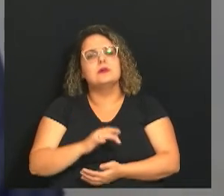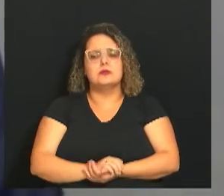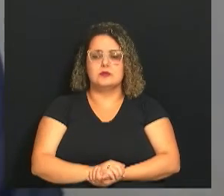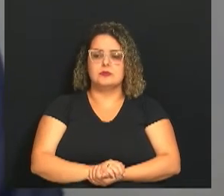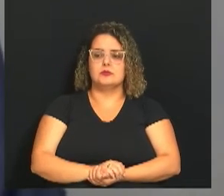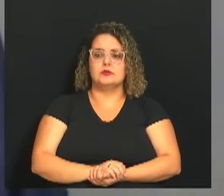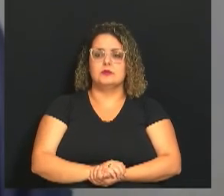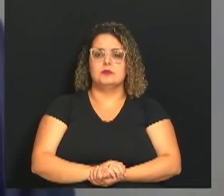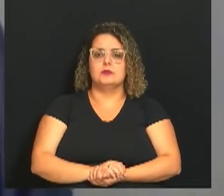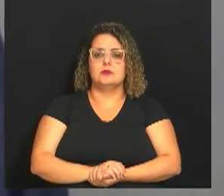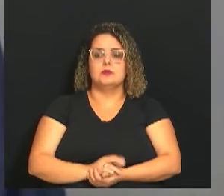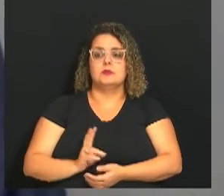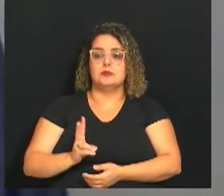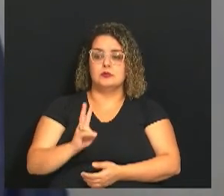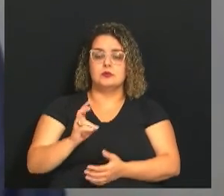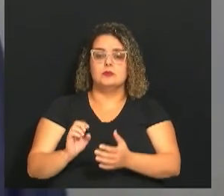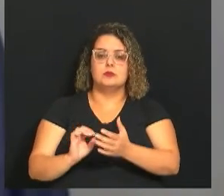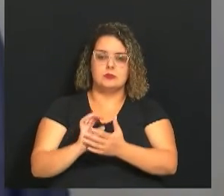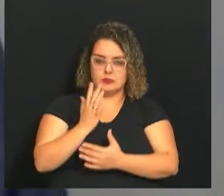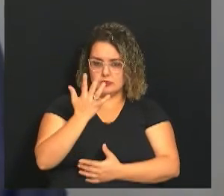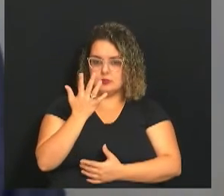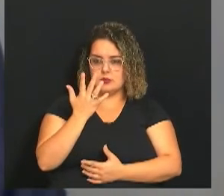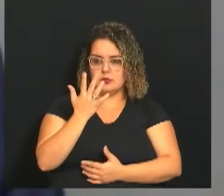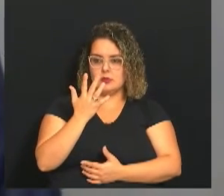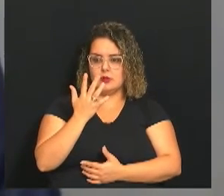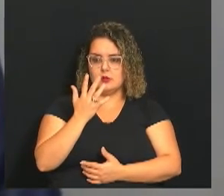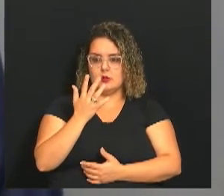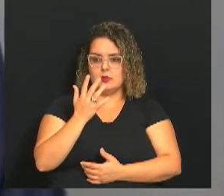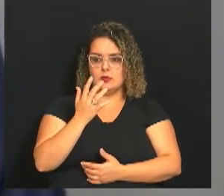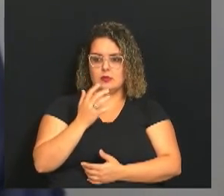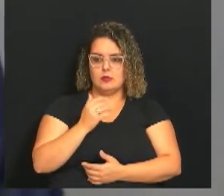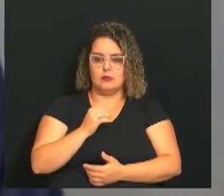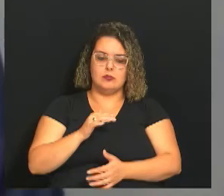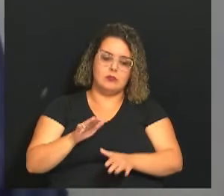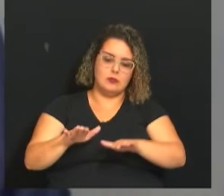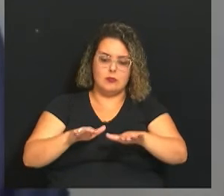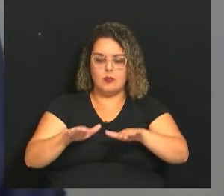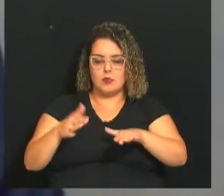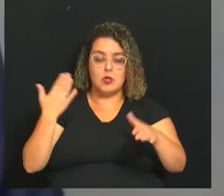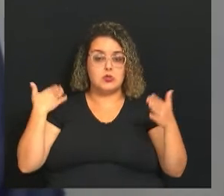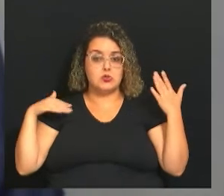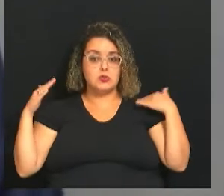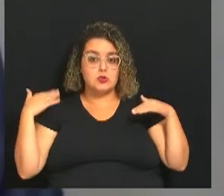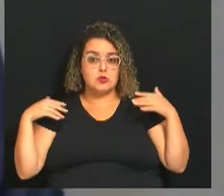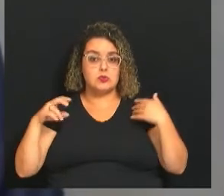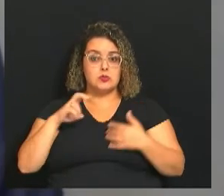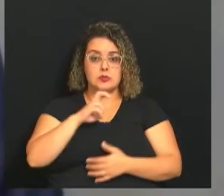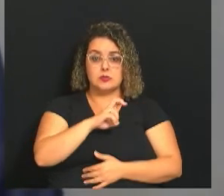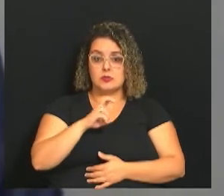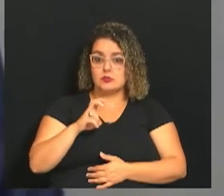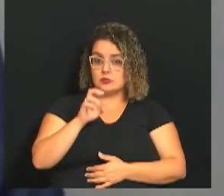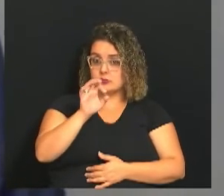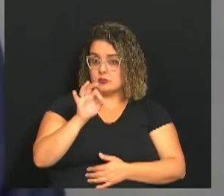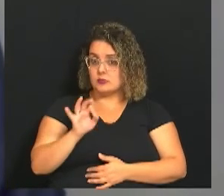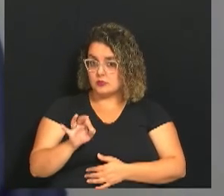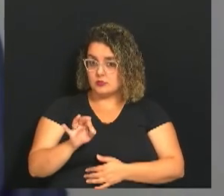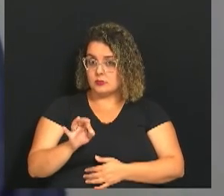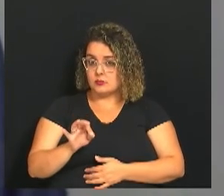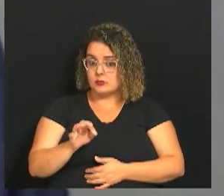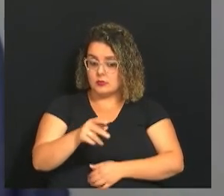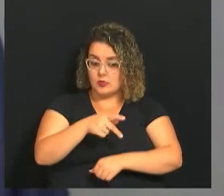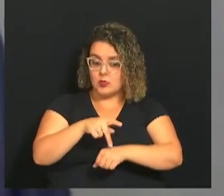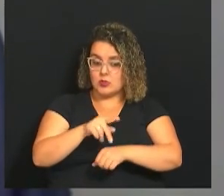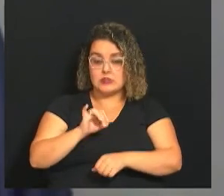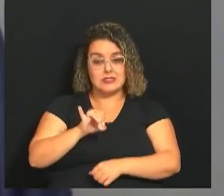mesmo que seja o uso recreativo, vamos dizer assim, por 55% da população, se eu não me engano.